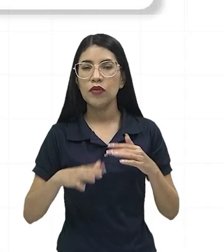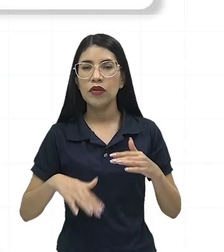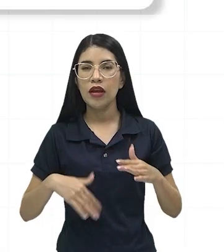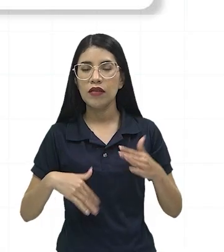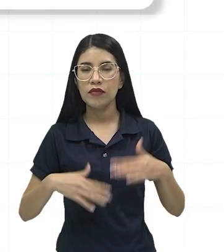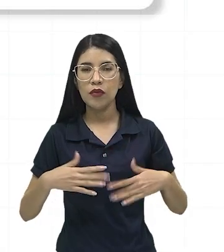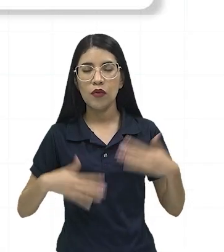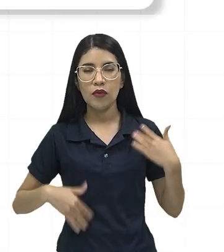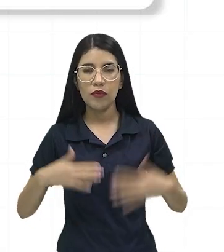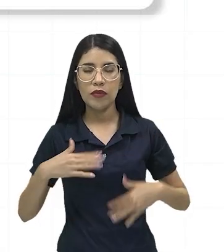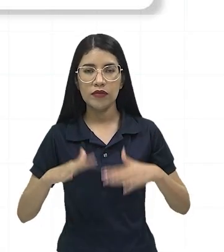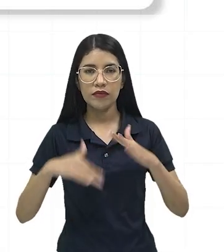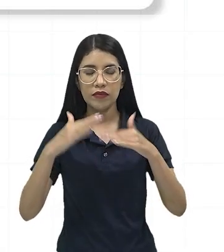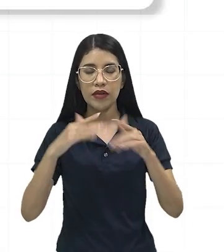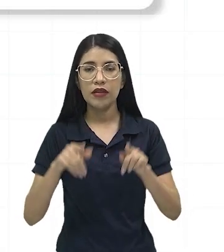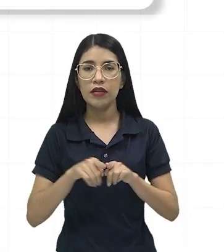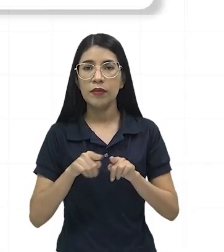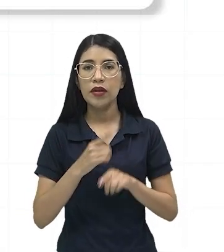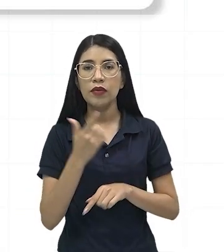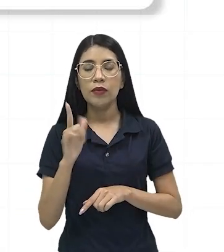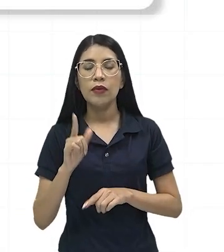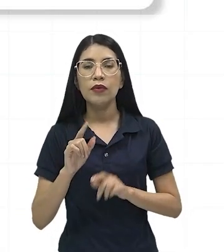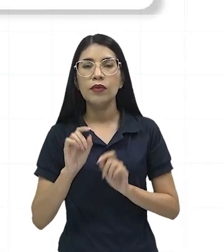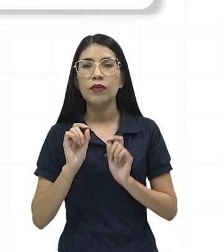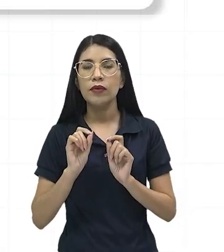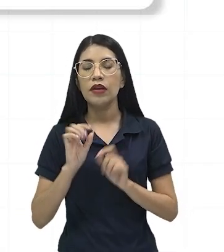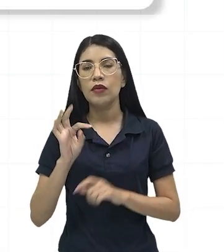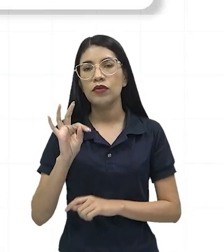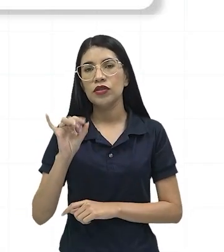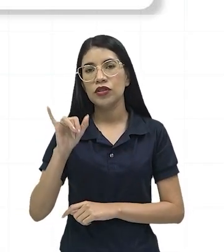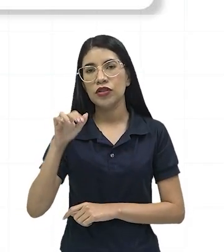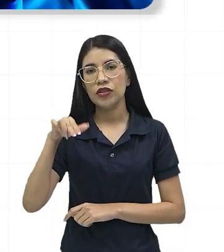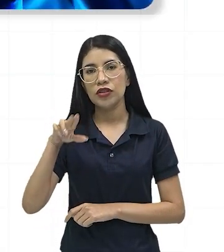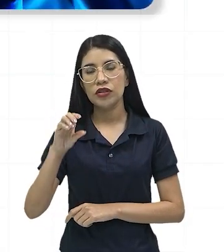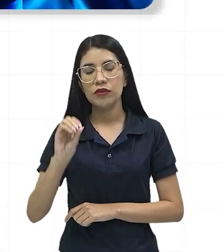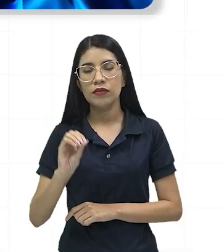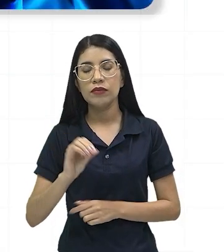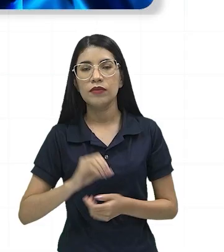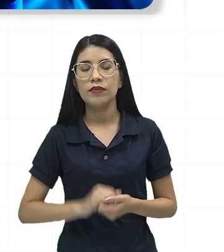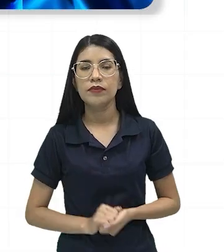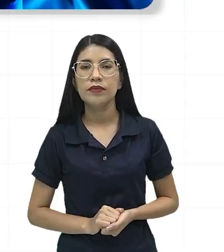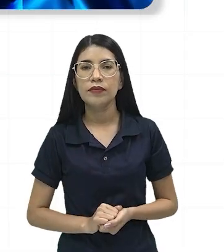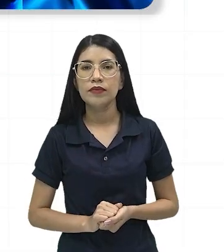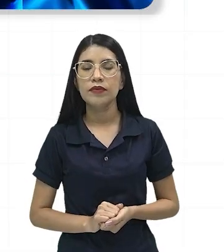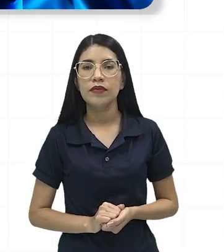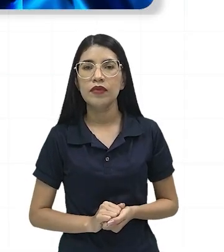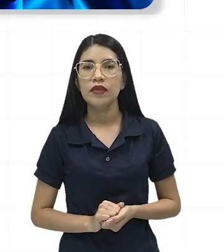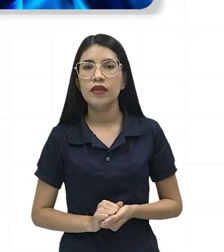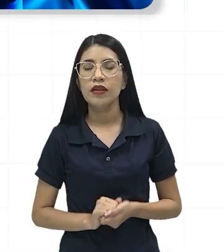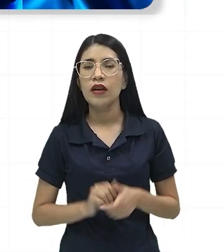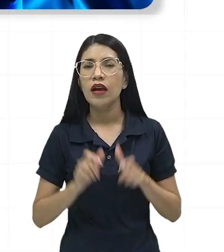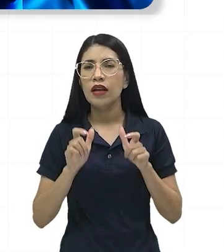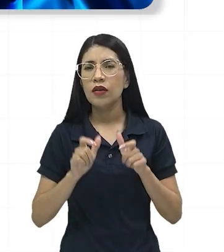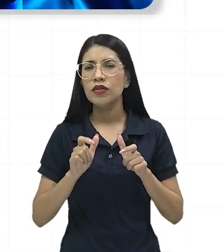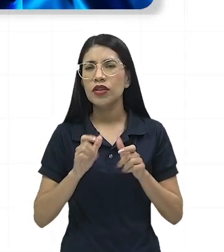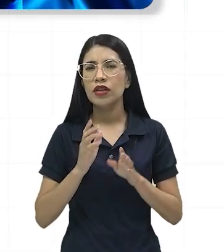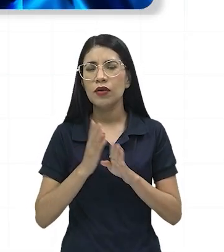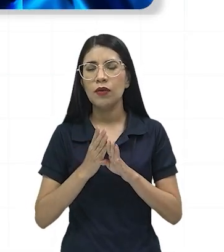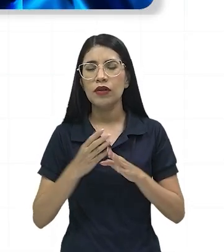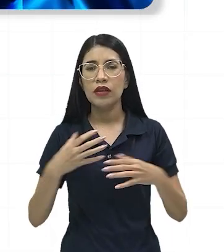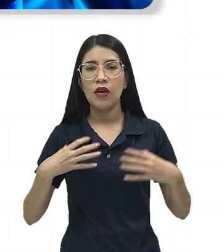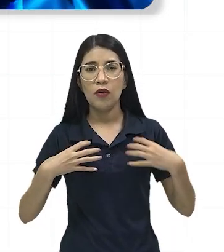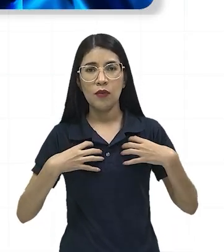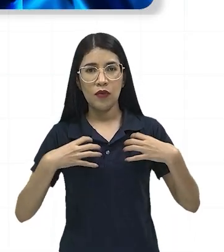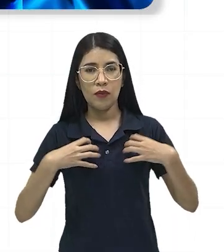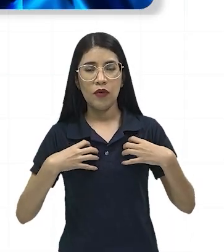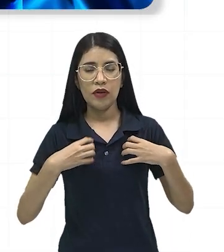nosso desenvolvimento. Existe também um timo. O timo, gente, ele está situado entre